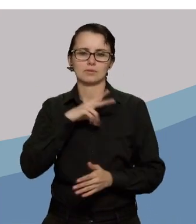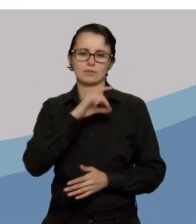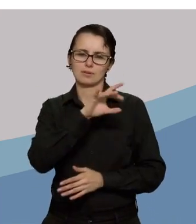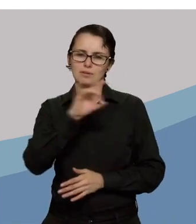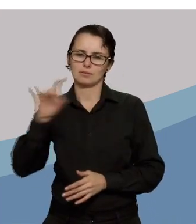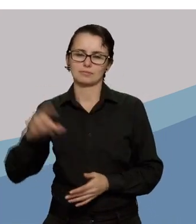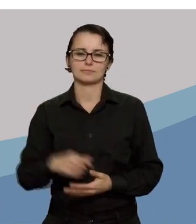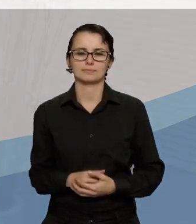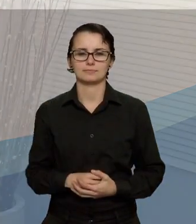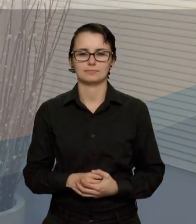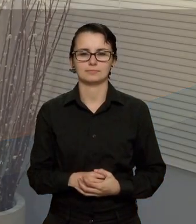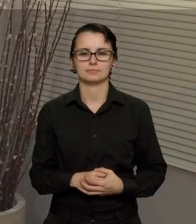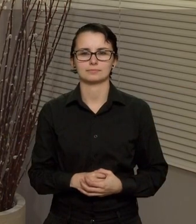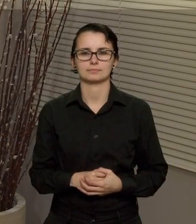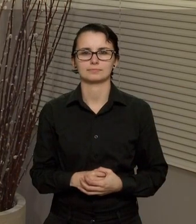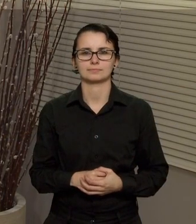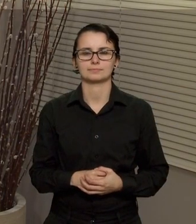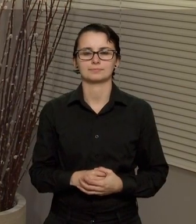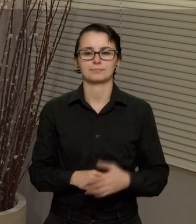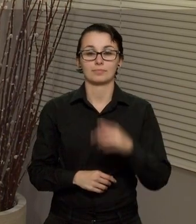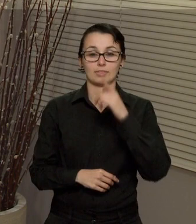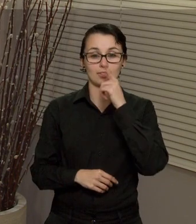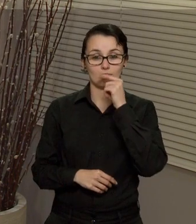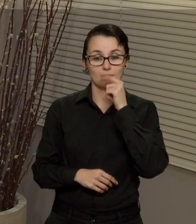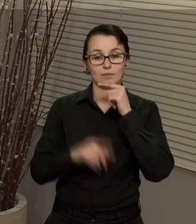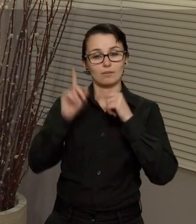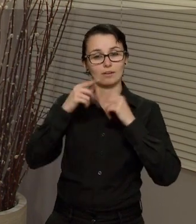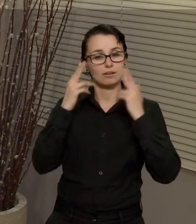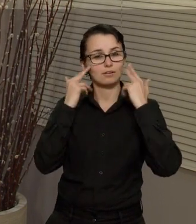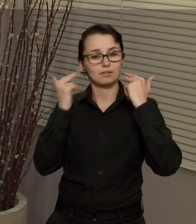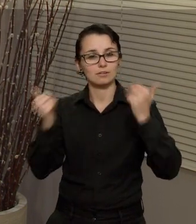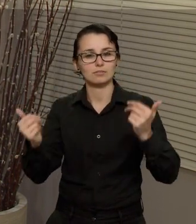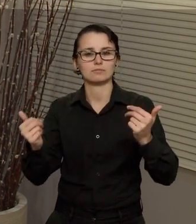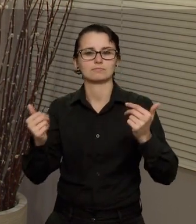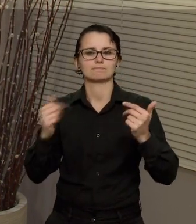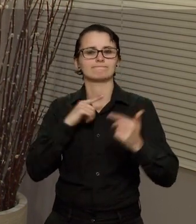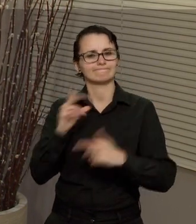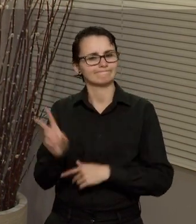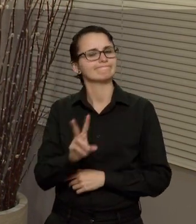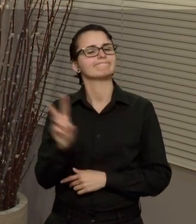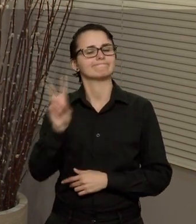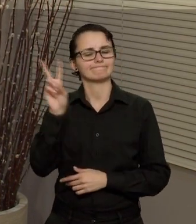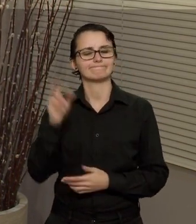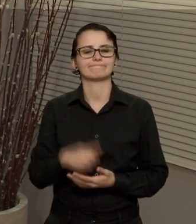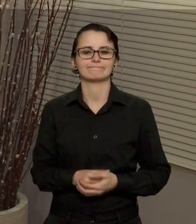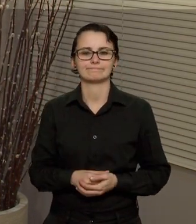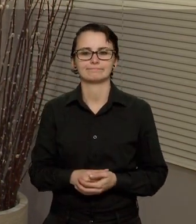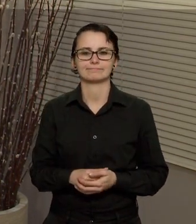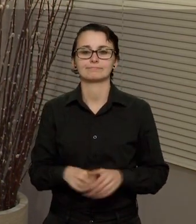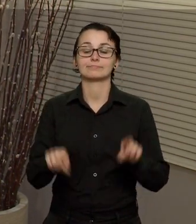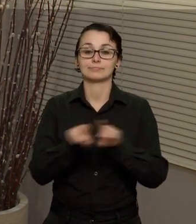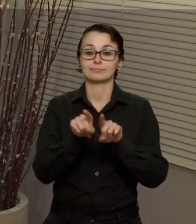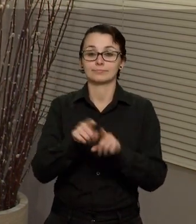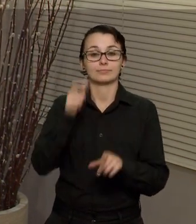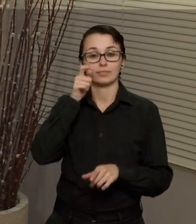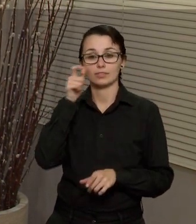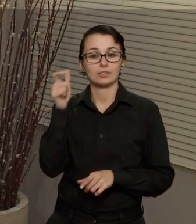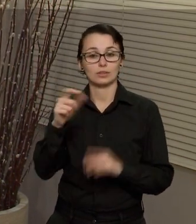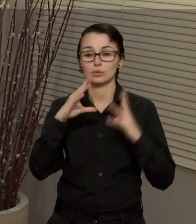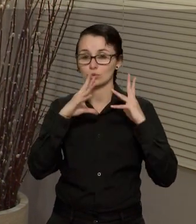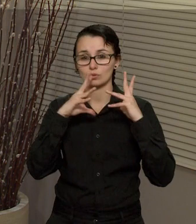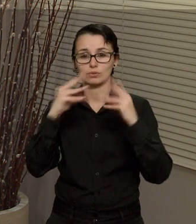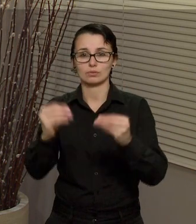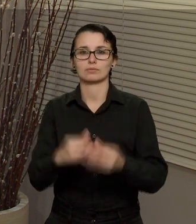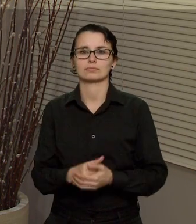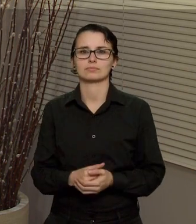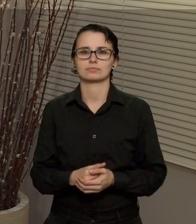de cada situação. A água é um bem natural de alto valor agregado e de interesse difuso,